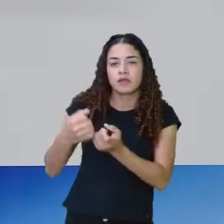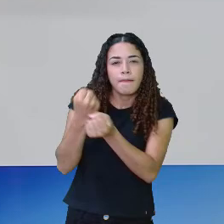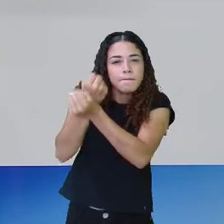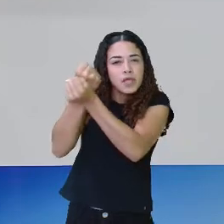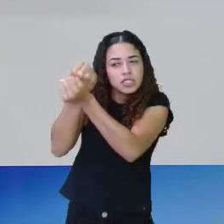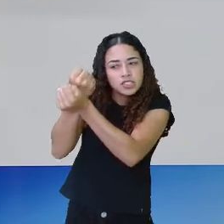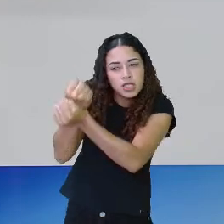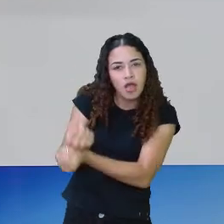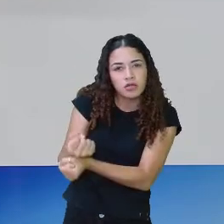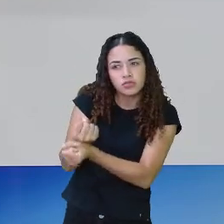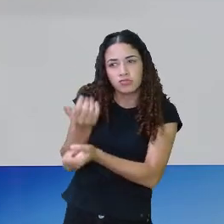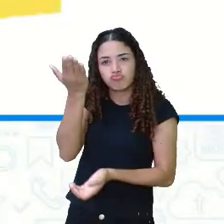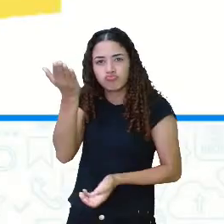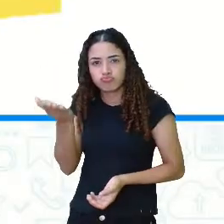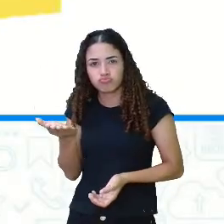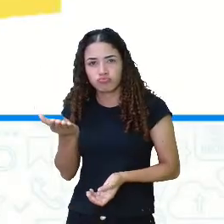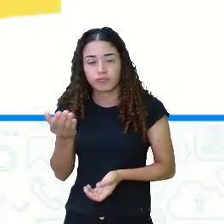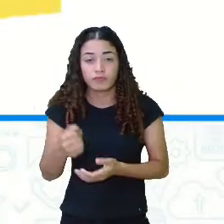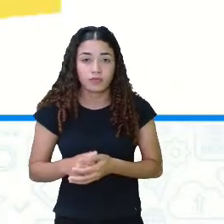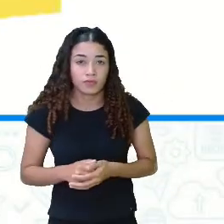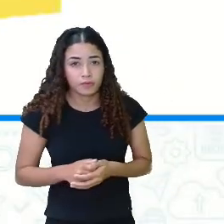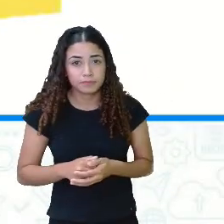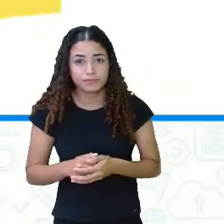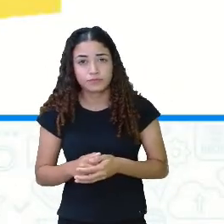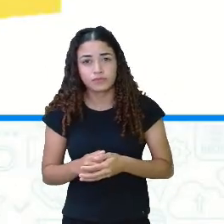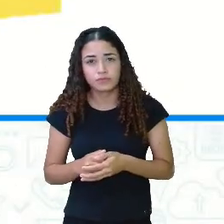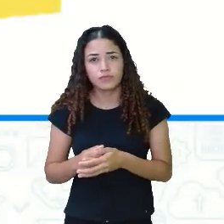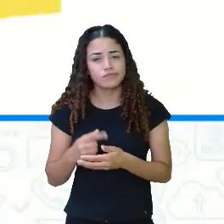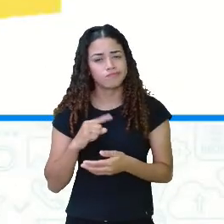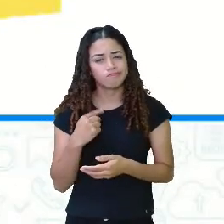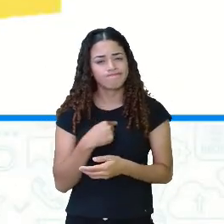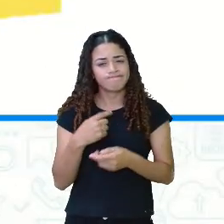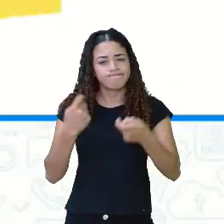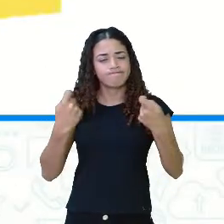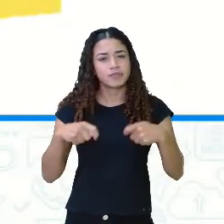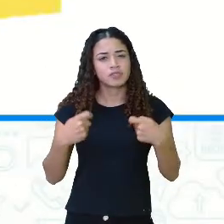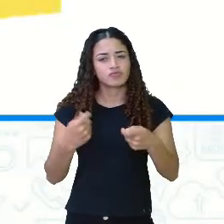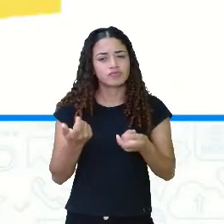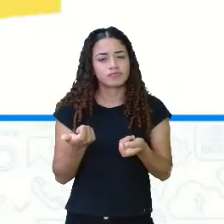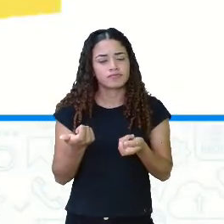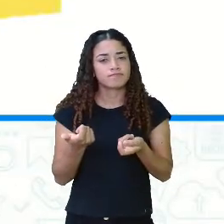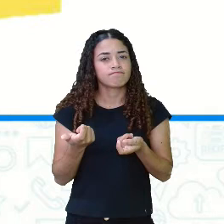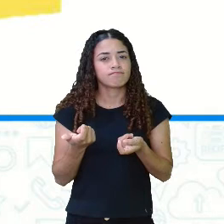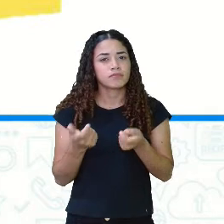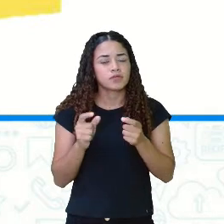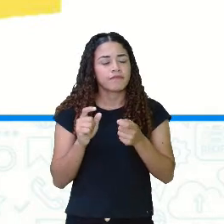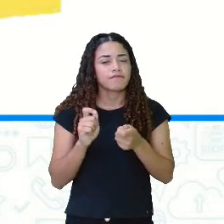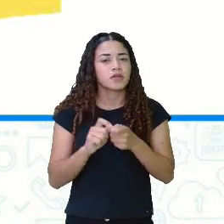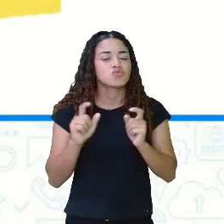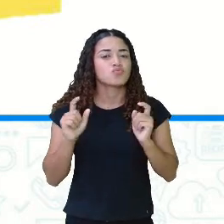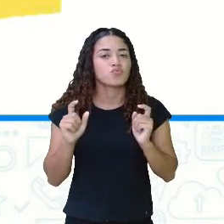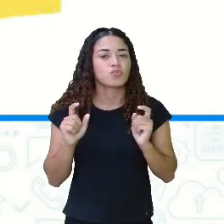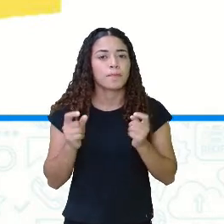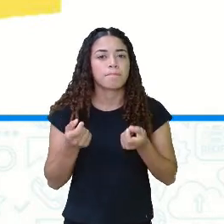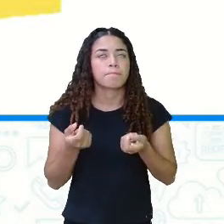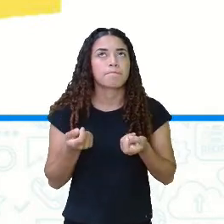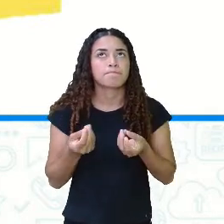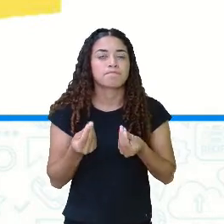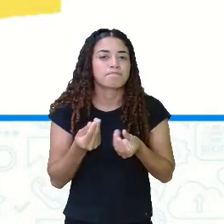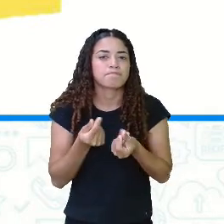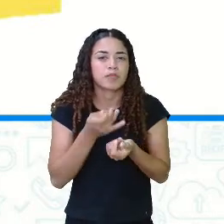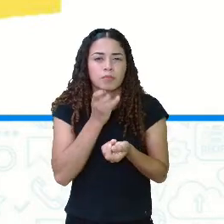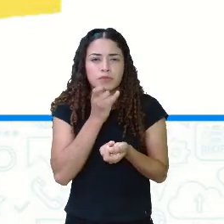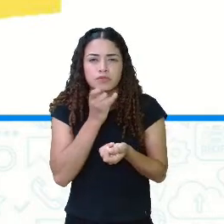pesou de um lado. O que é que eu preciso fazer para que esta